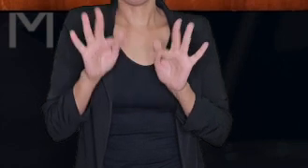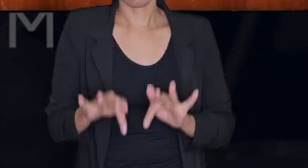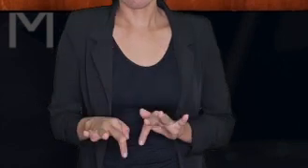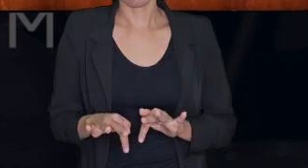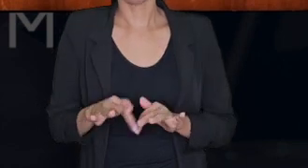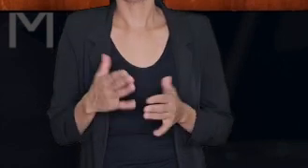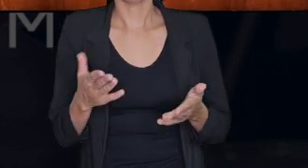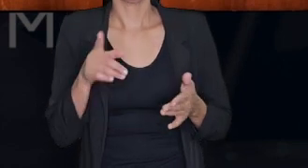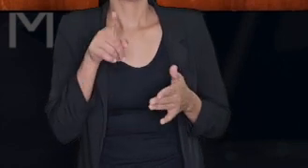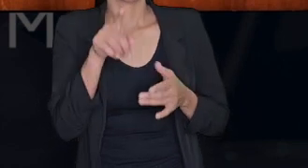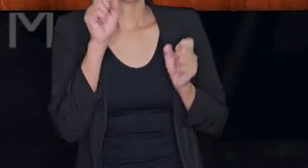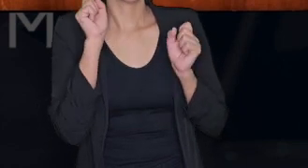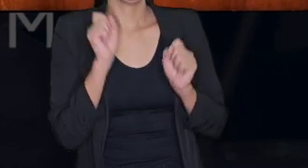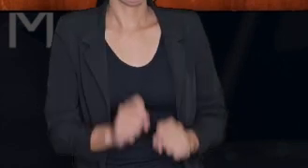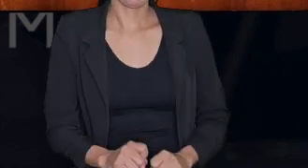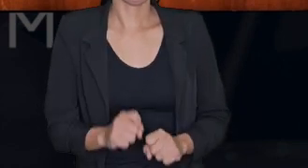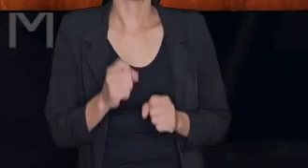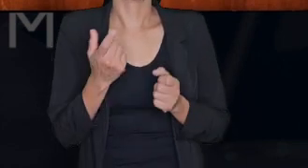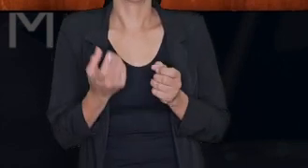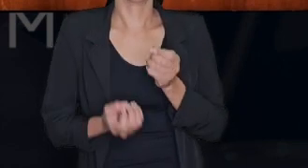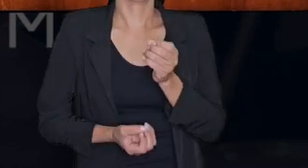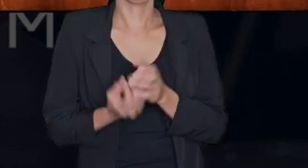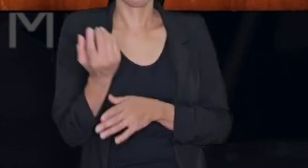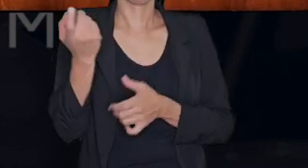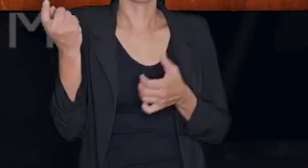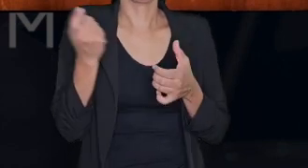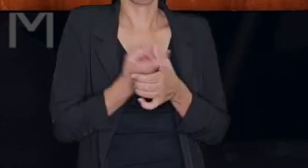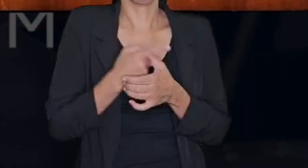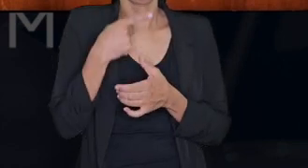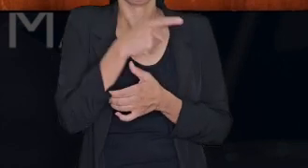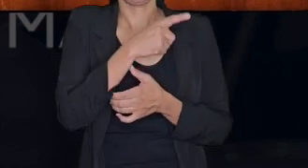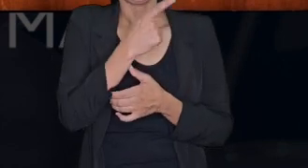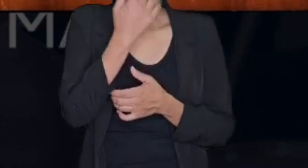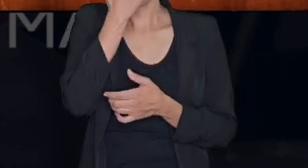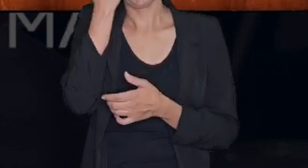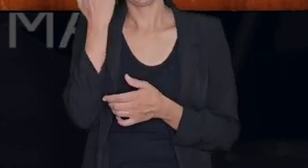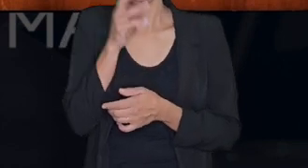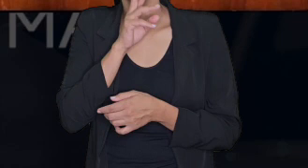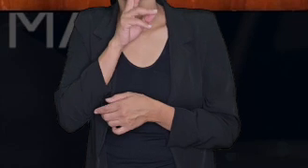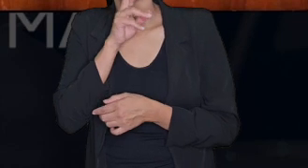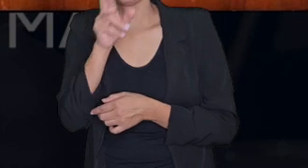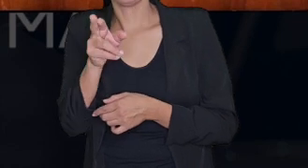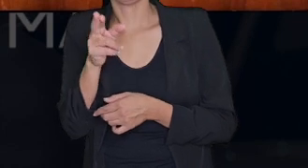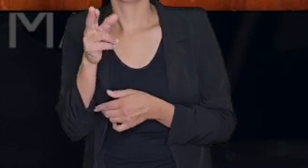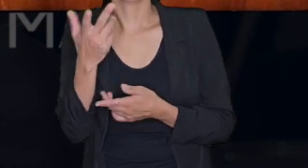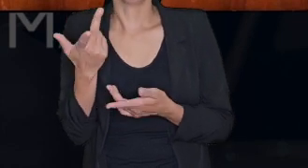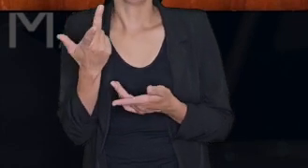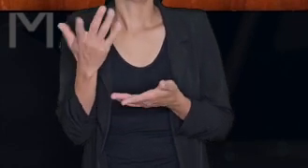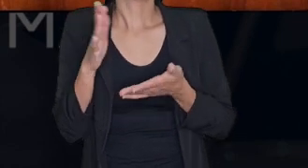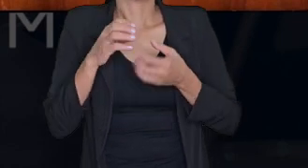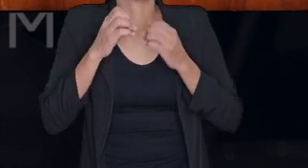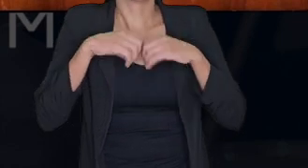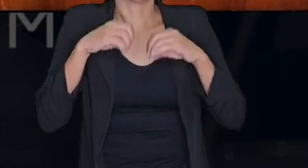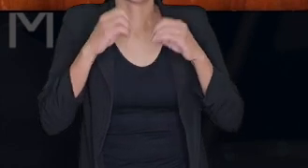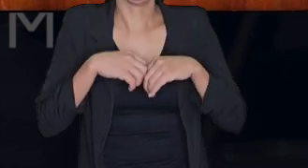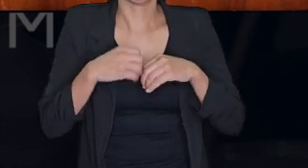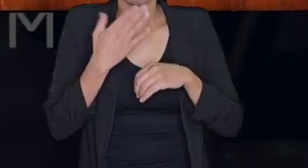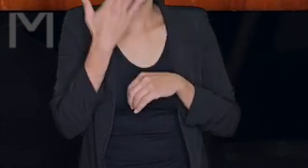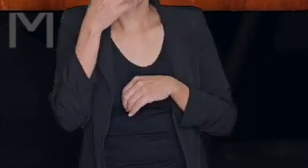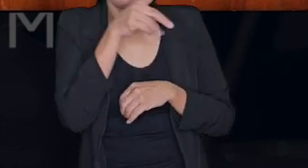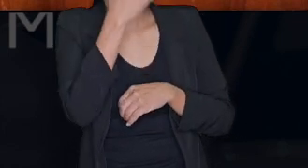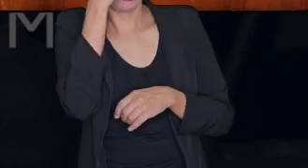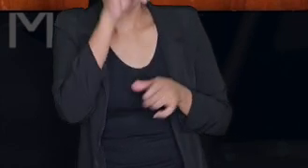lambança na hora da declaração final do espólio, isso pode gerar um DARF para os herdeiros e alguém vai responder por